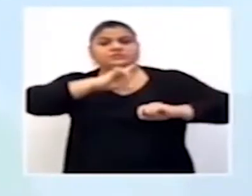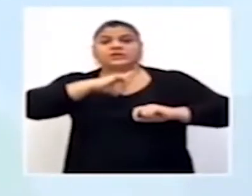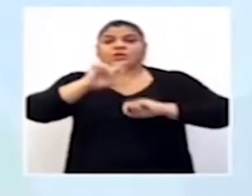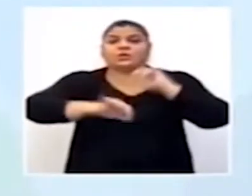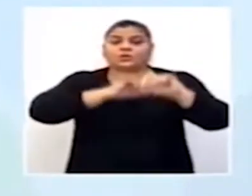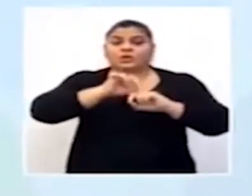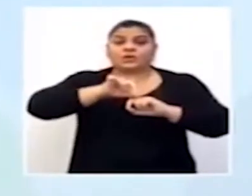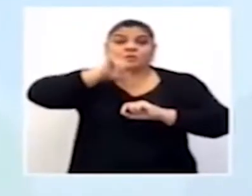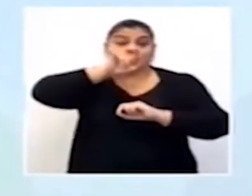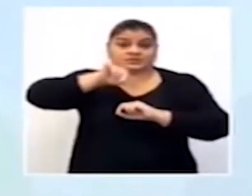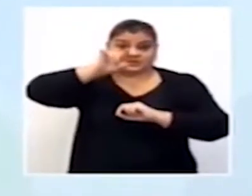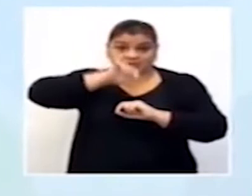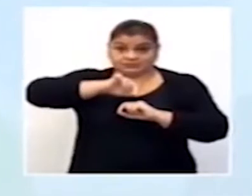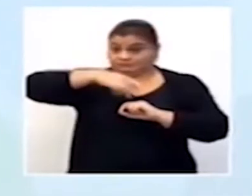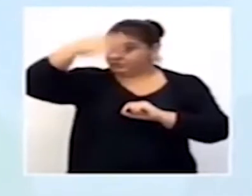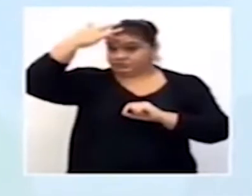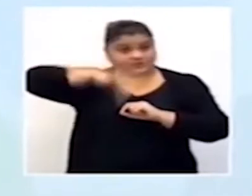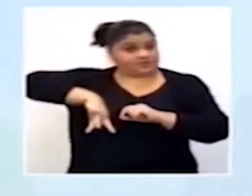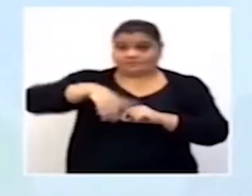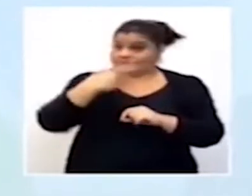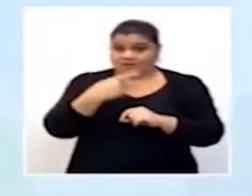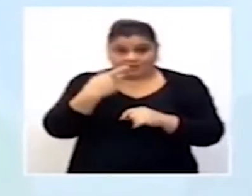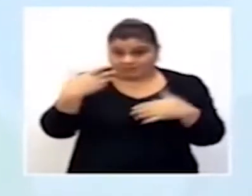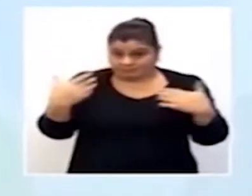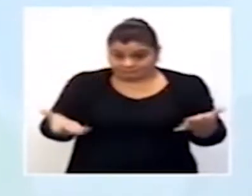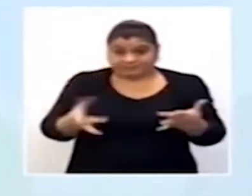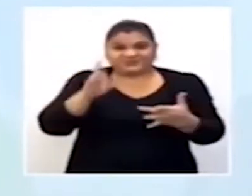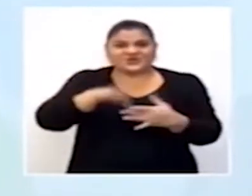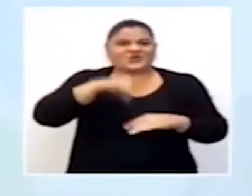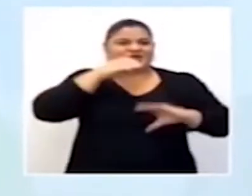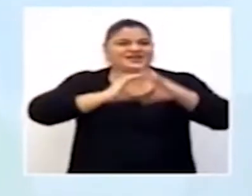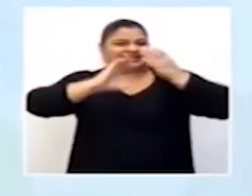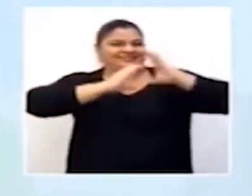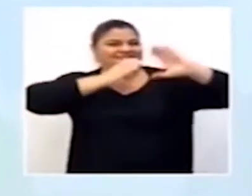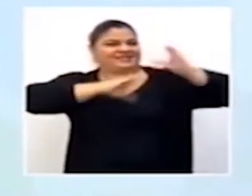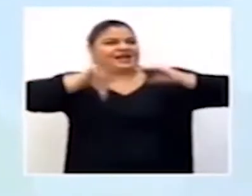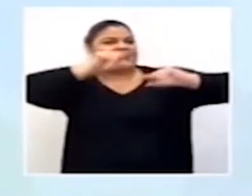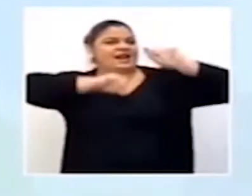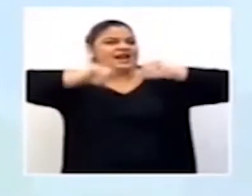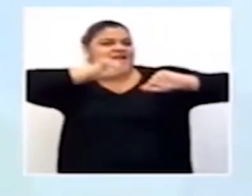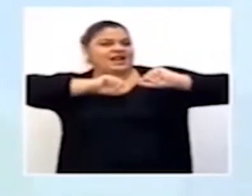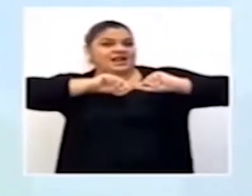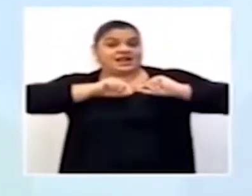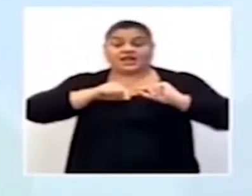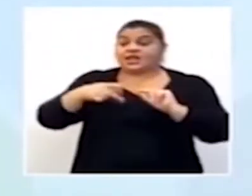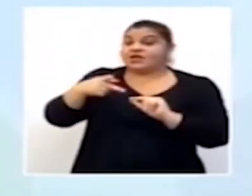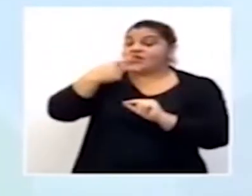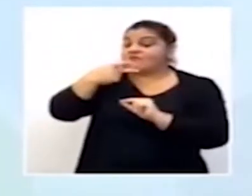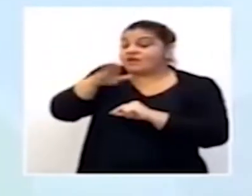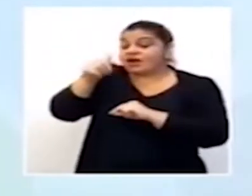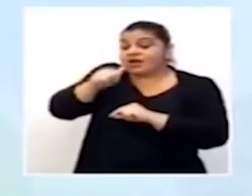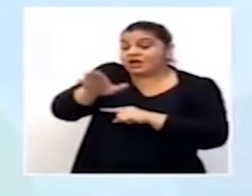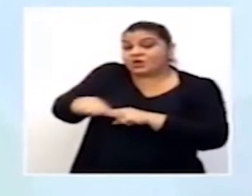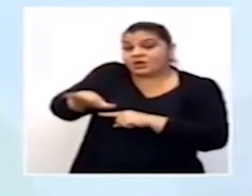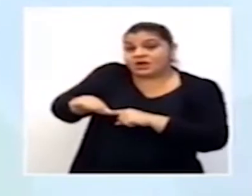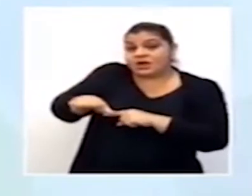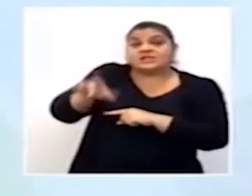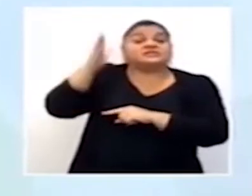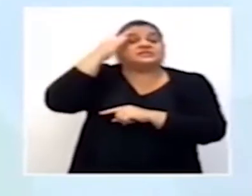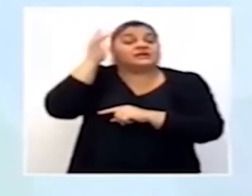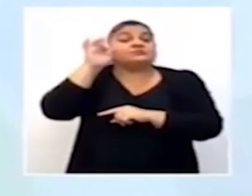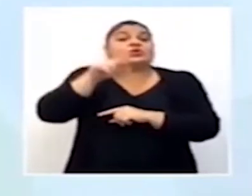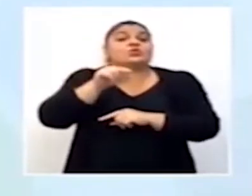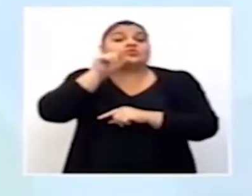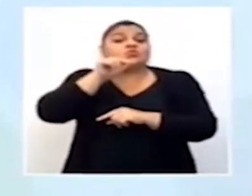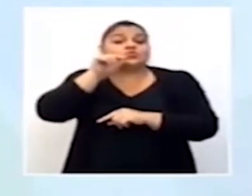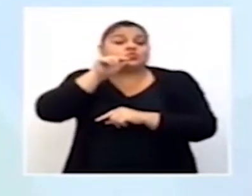ocorre porque o passarinho não sabe falar só sabe cantar Fala com uma garota só sabe assoviar